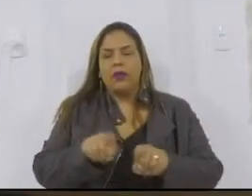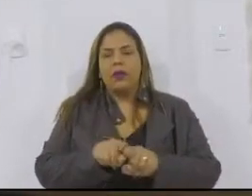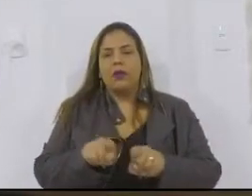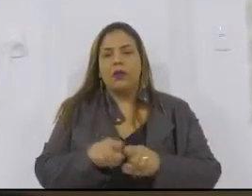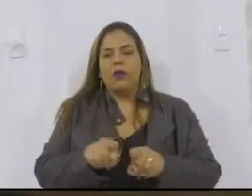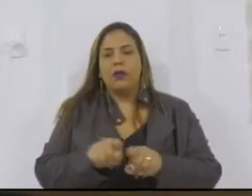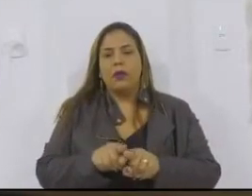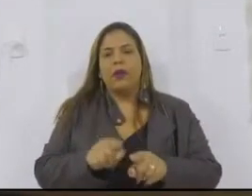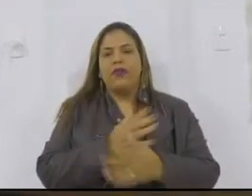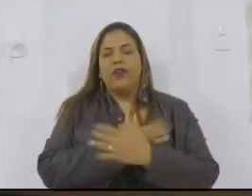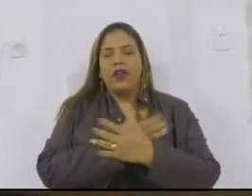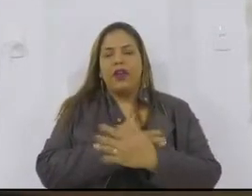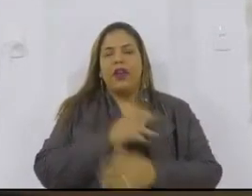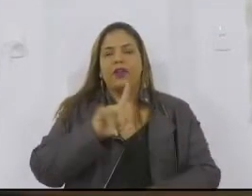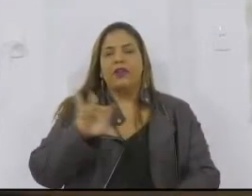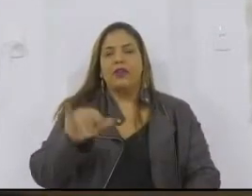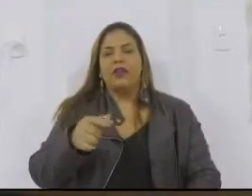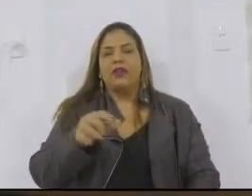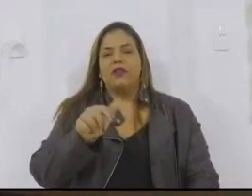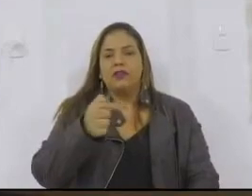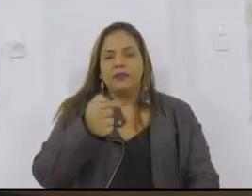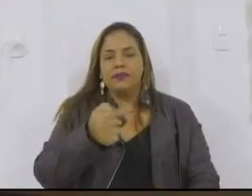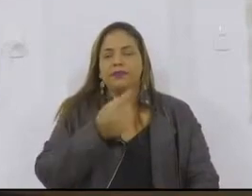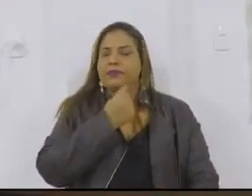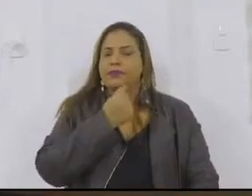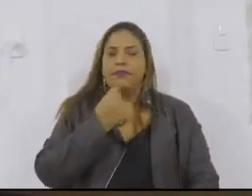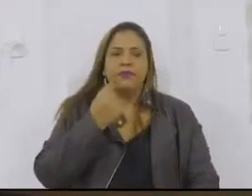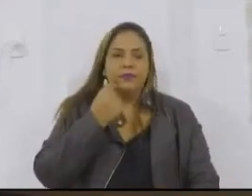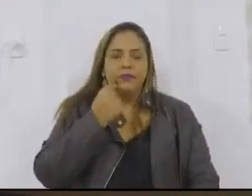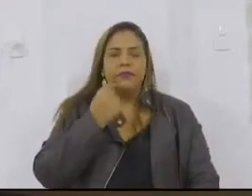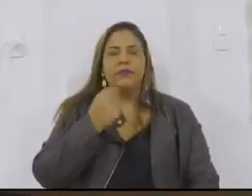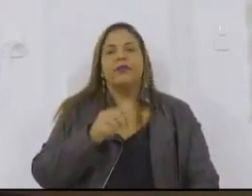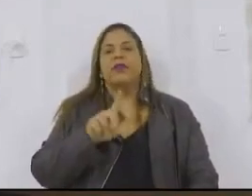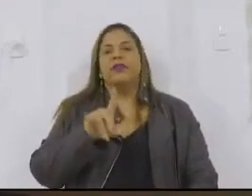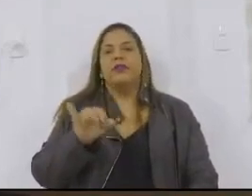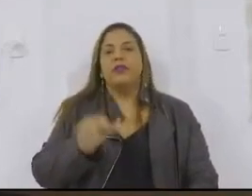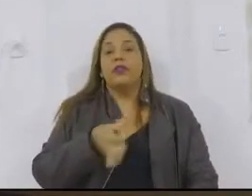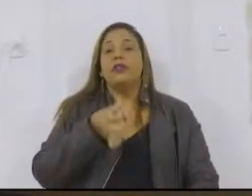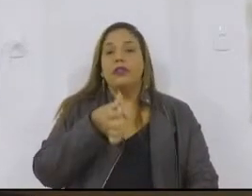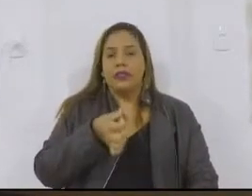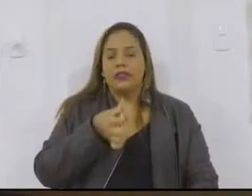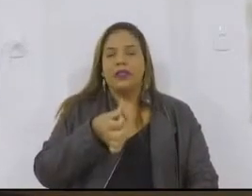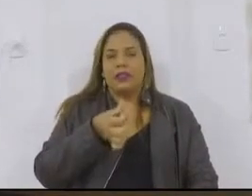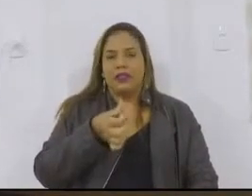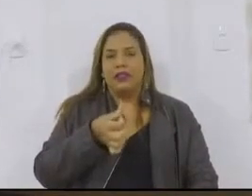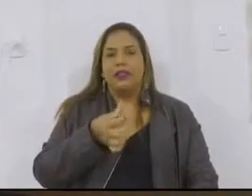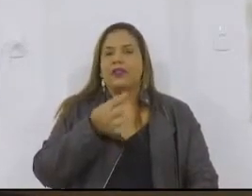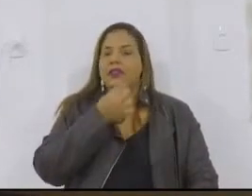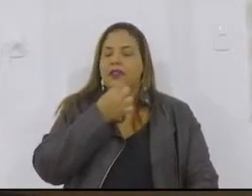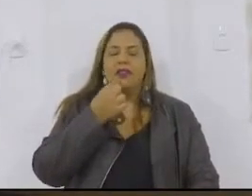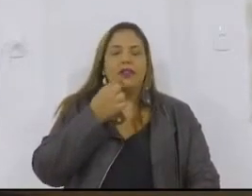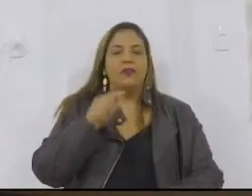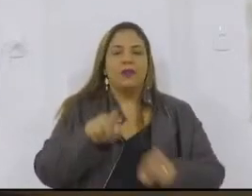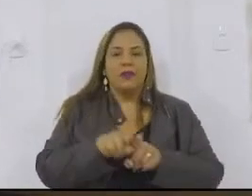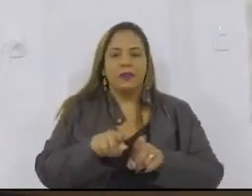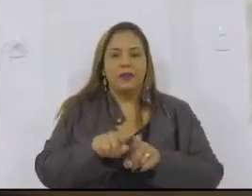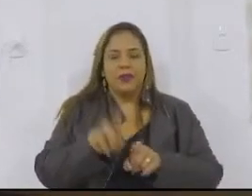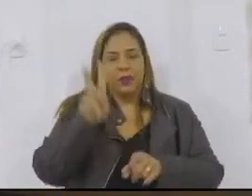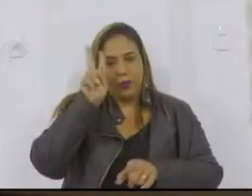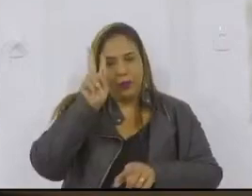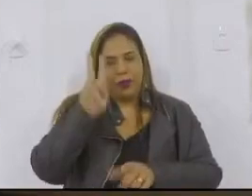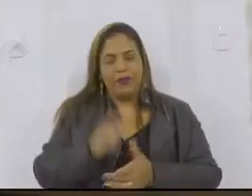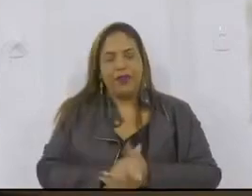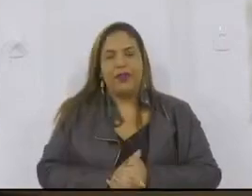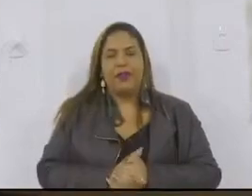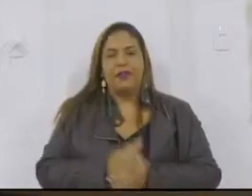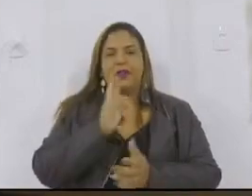de independência do Brasil, em 7 de setembro, ponto facultativo no dia 6 de setembro, segunda-feira. Ofício do gabinete do prefeito em